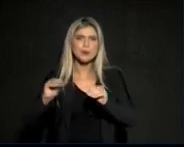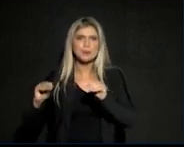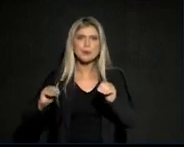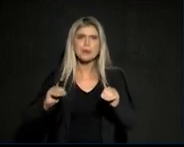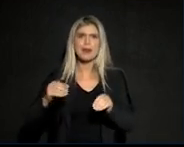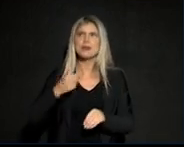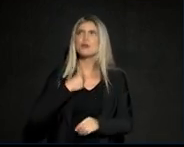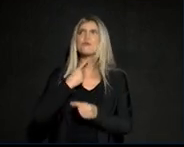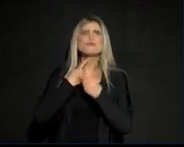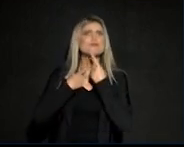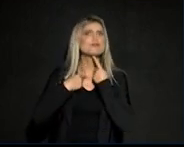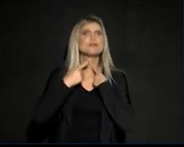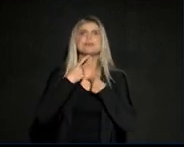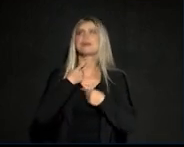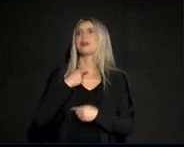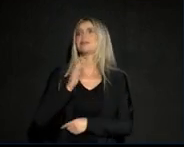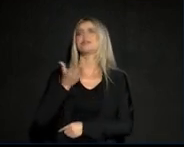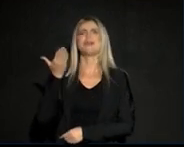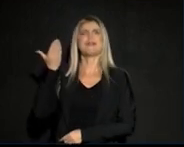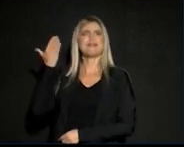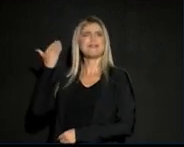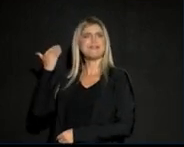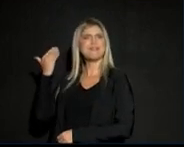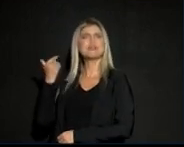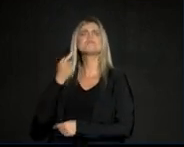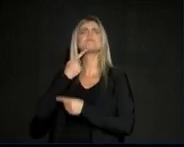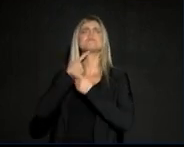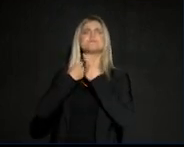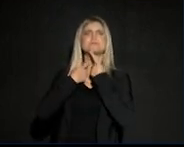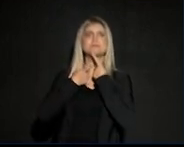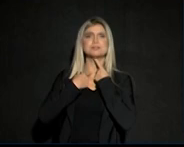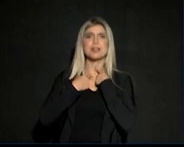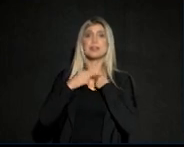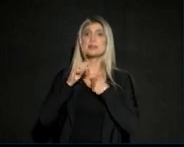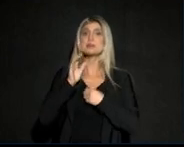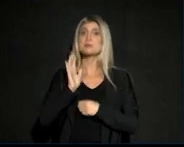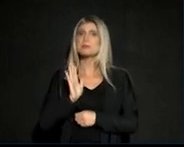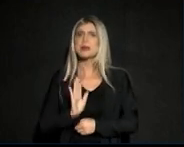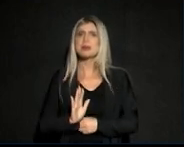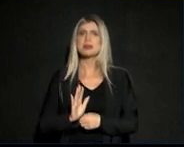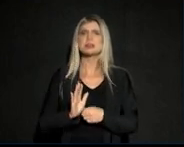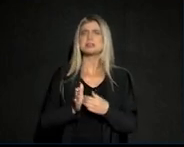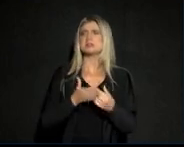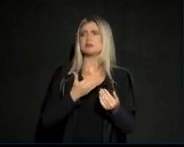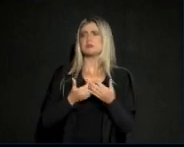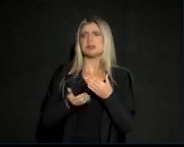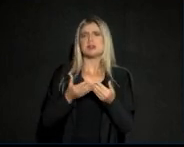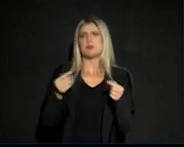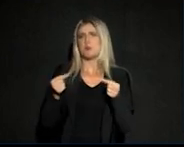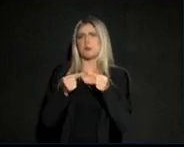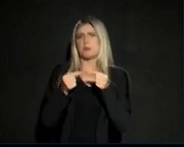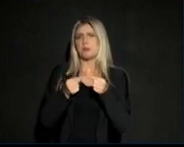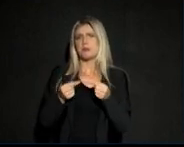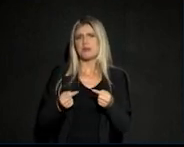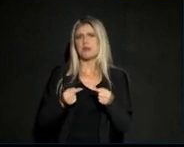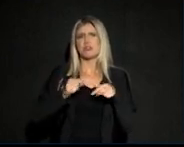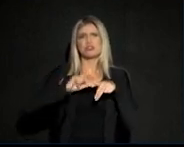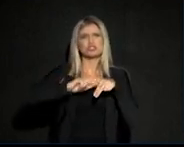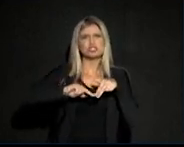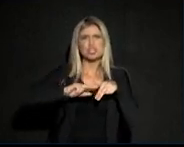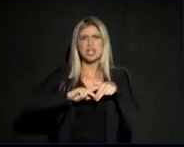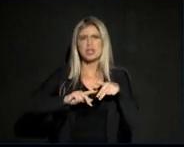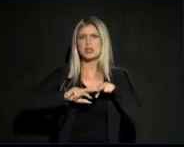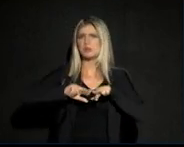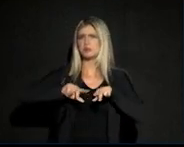vocação talento e vontade não tem a ver com gênero muito menos com preferência sexual